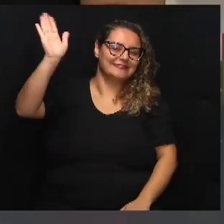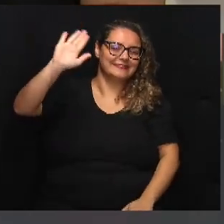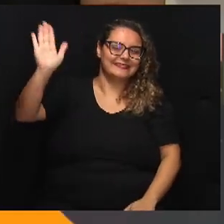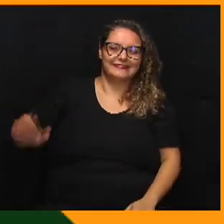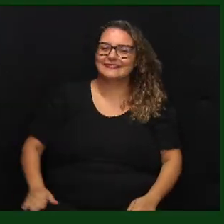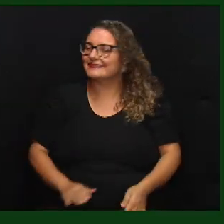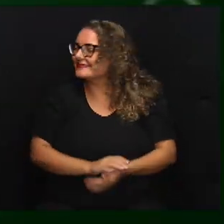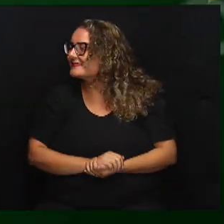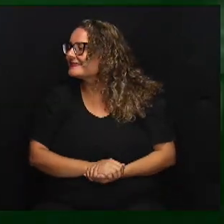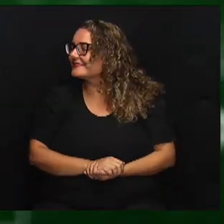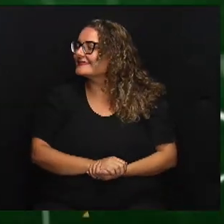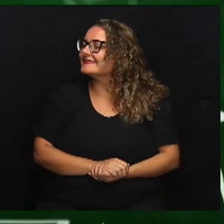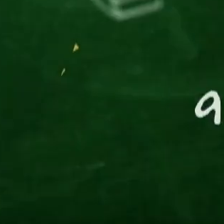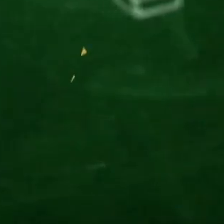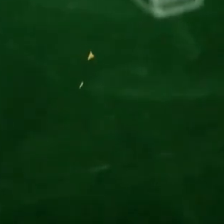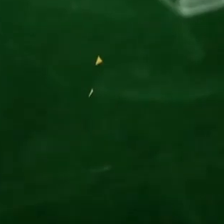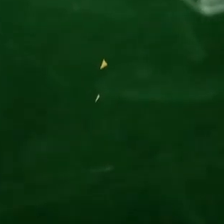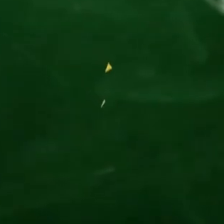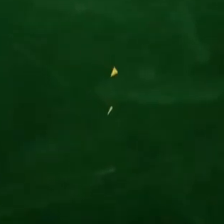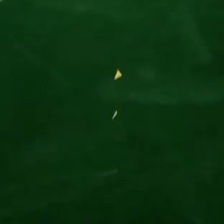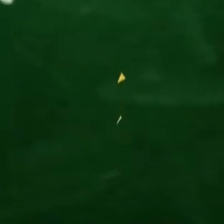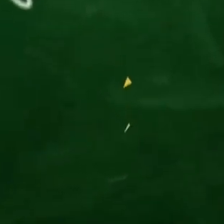Tchau.